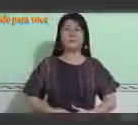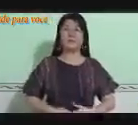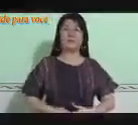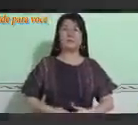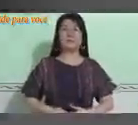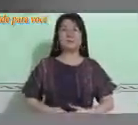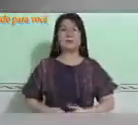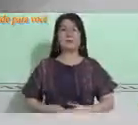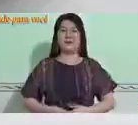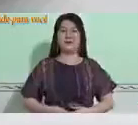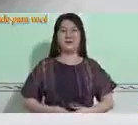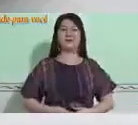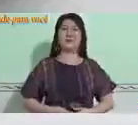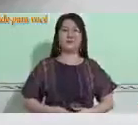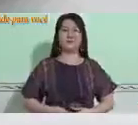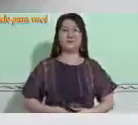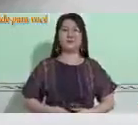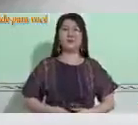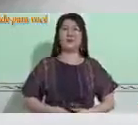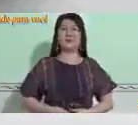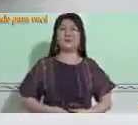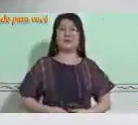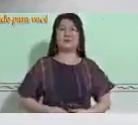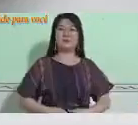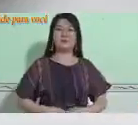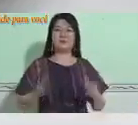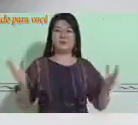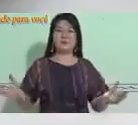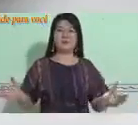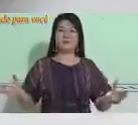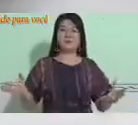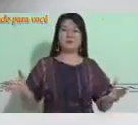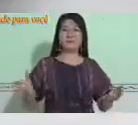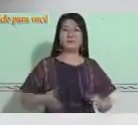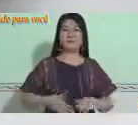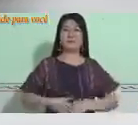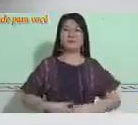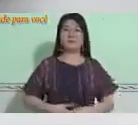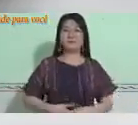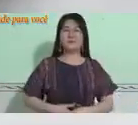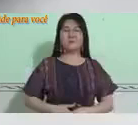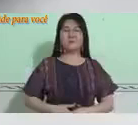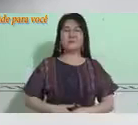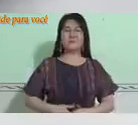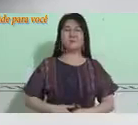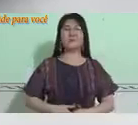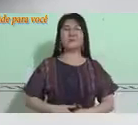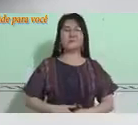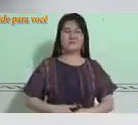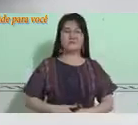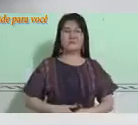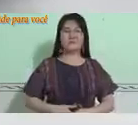2. Inflamações que podem surgir nos nervos que levam sensibilidade à face ou crânio podem causar formigamentos que